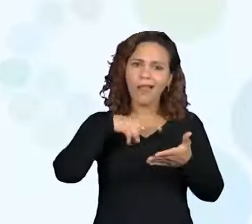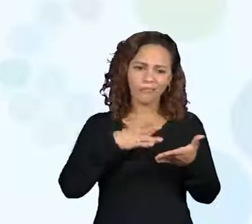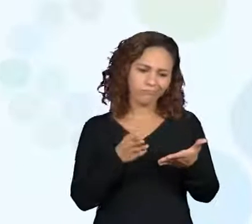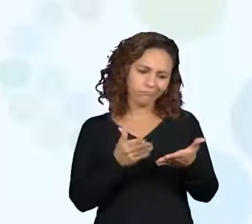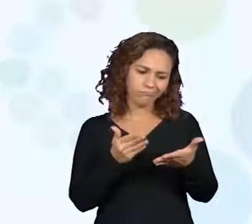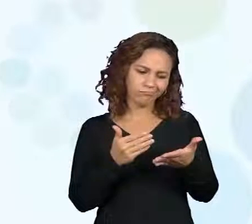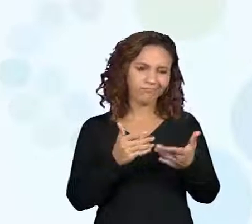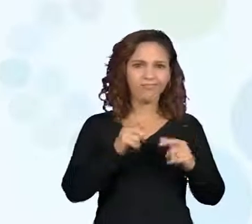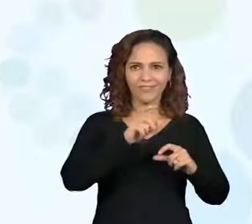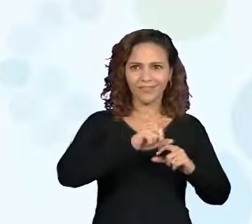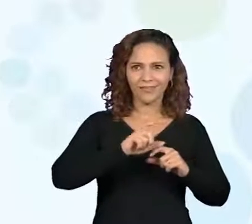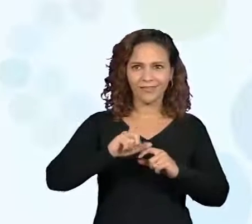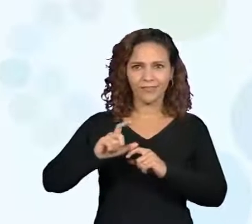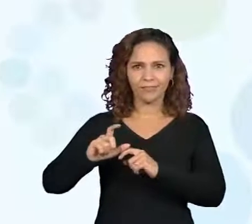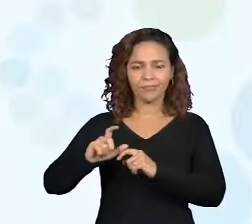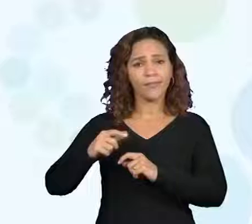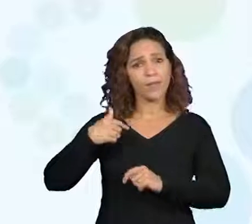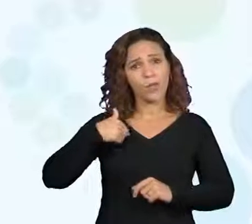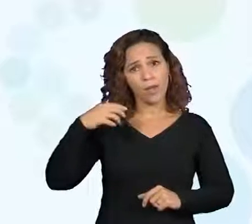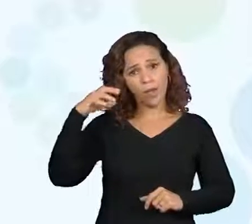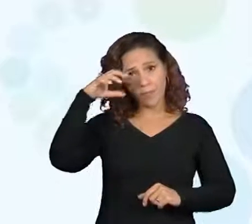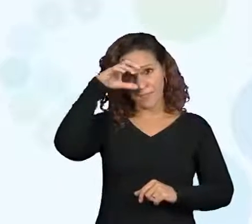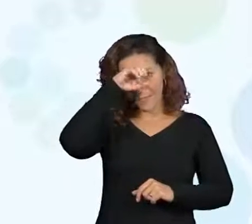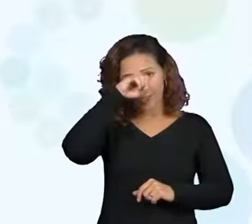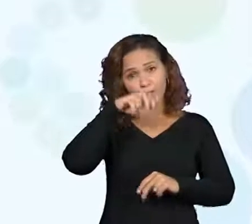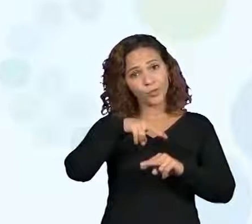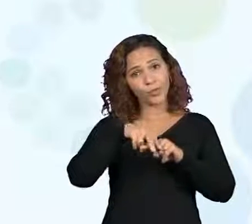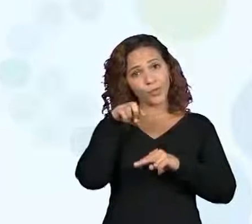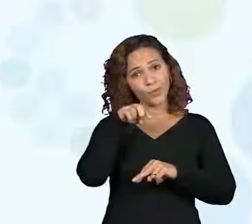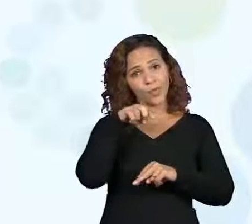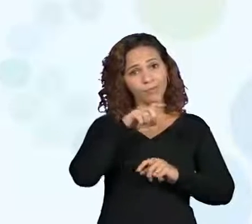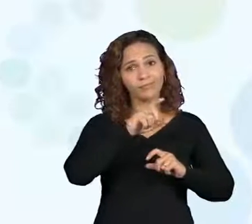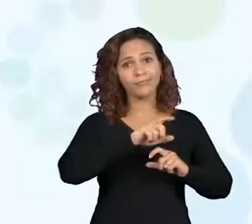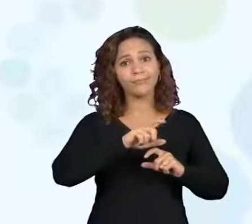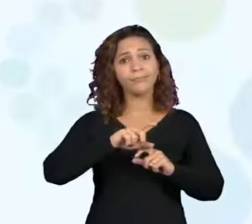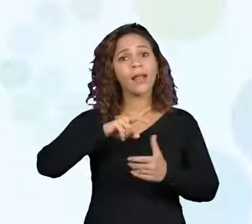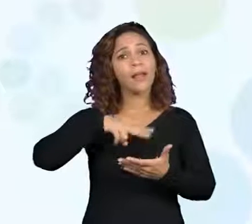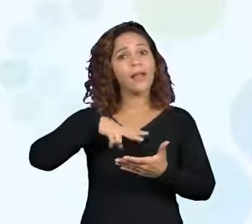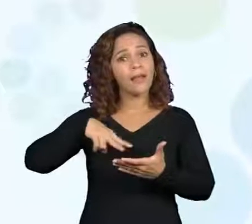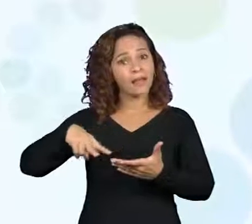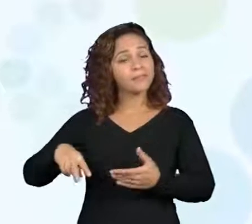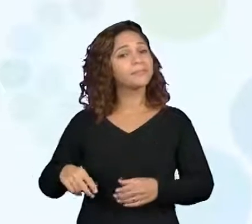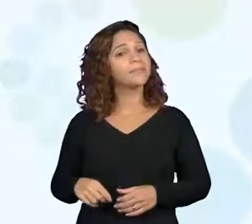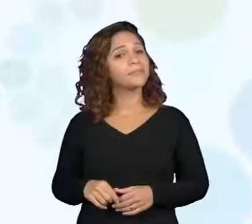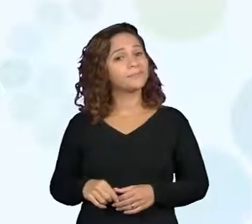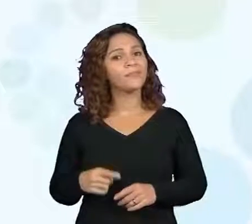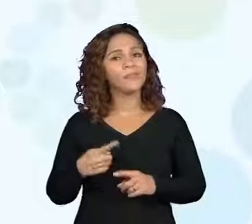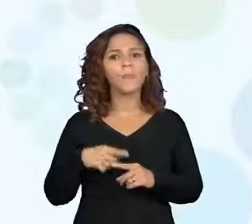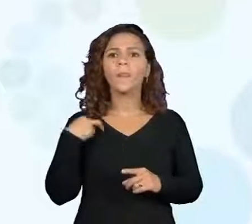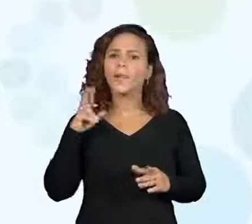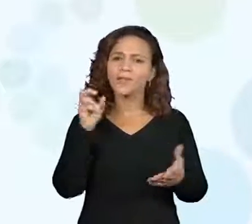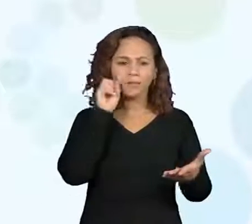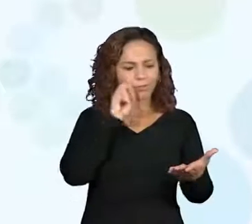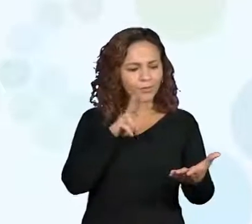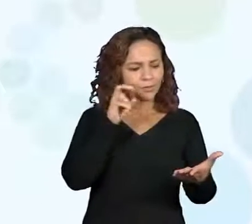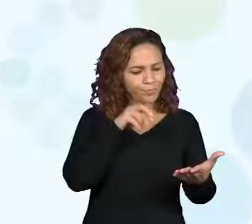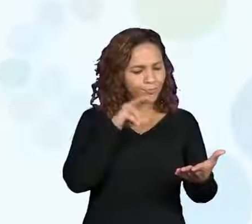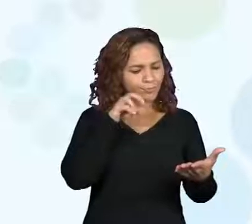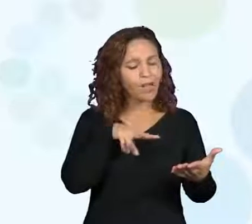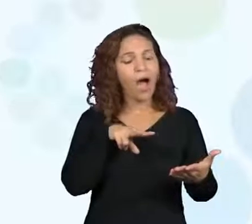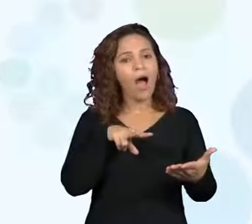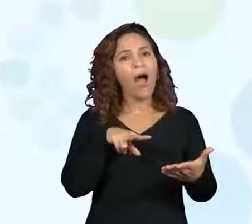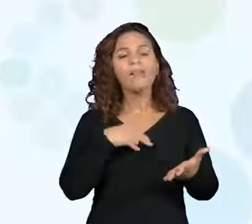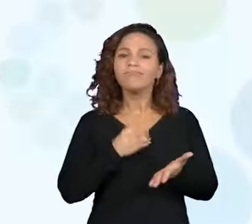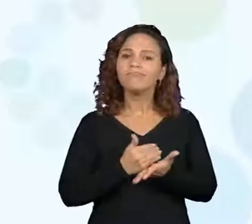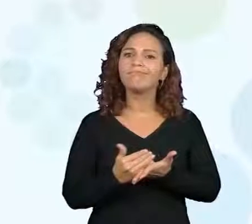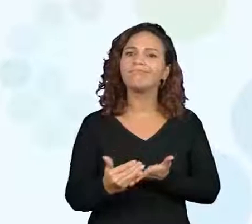como eu aprendi a ler lendo histórias em quadrinhos, porque eu sempre gostei bastante. Então hoje nós iremos falar